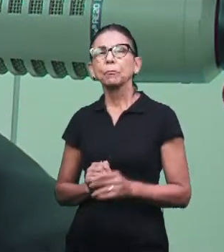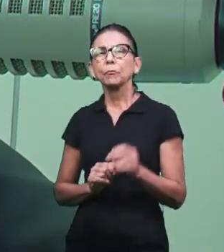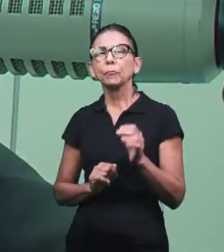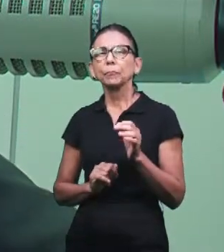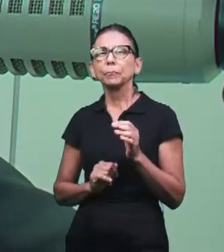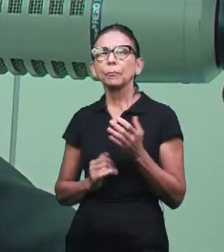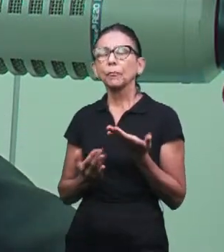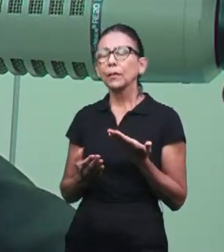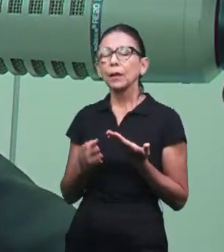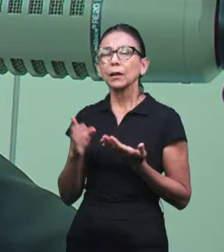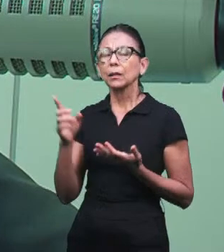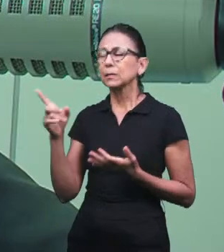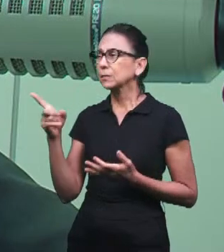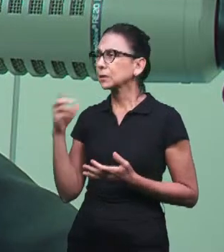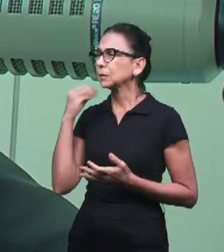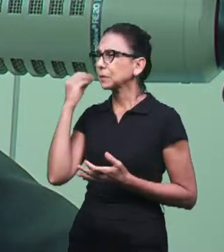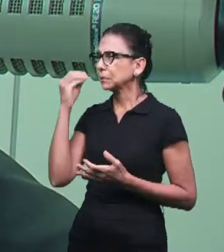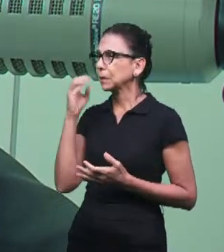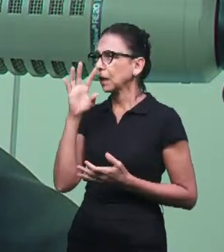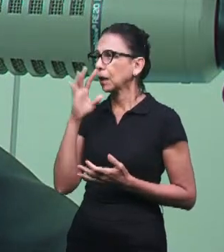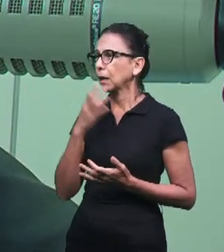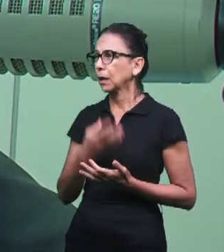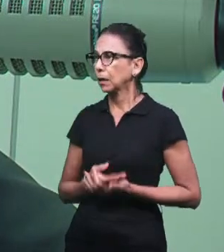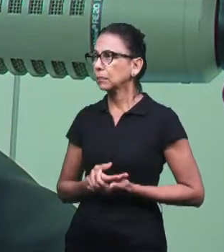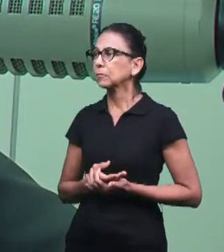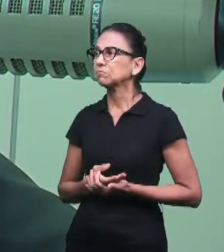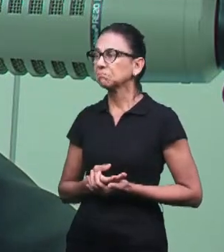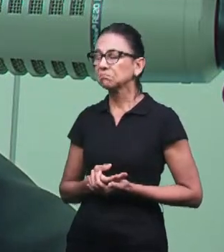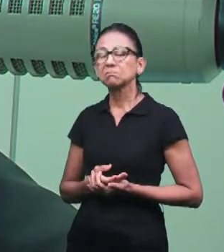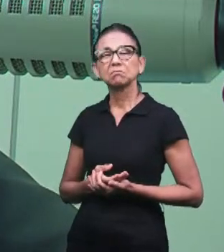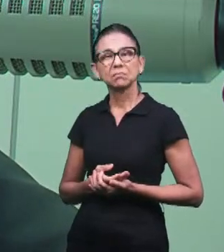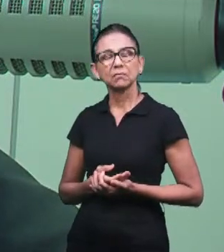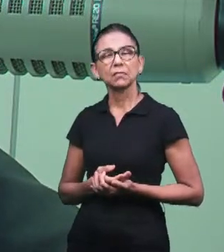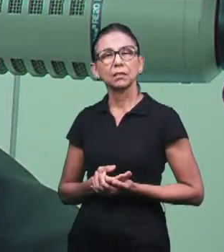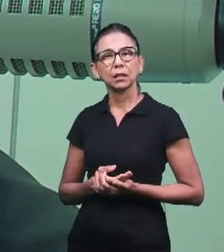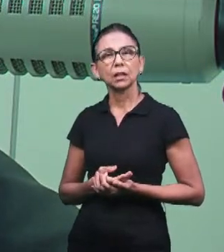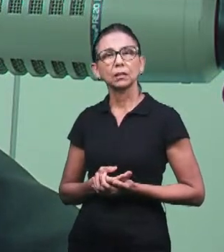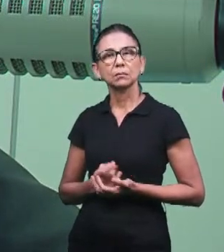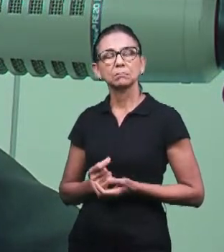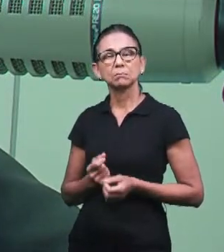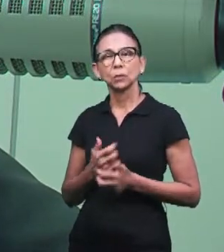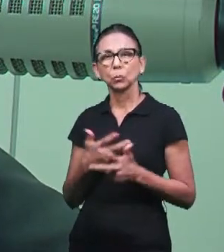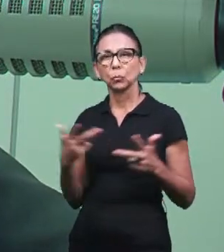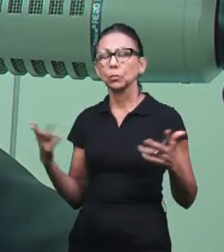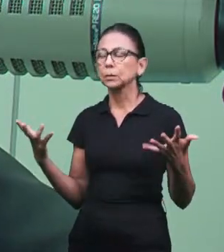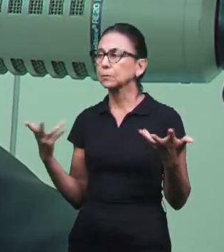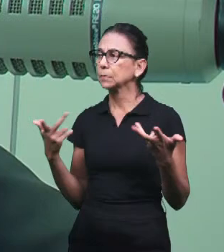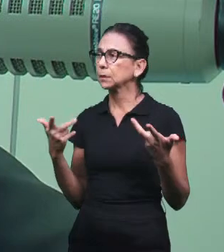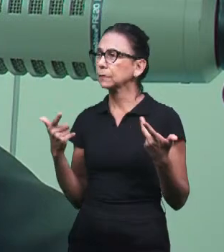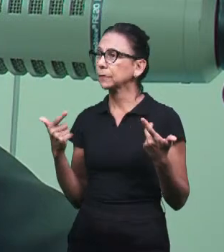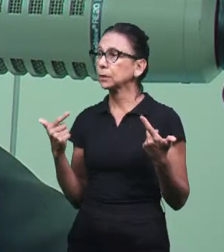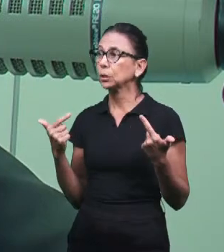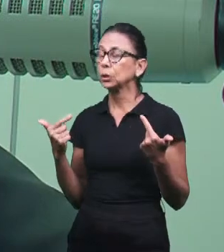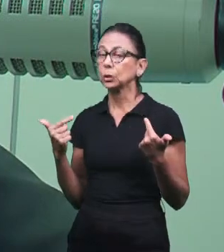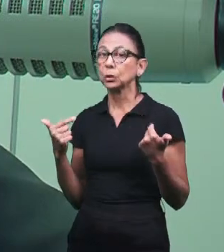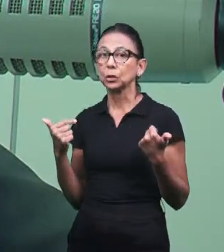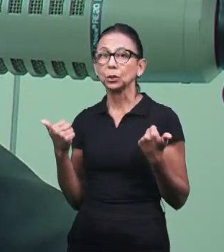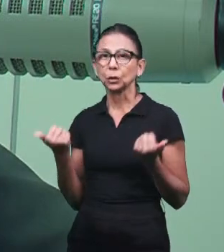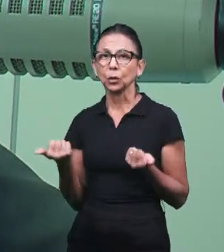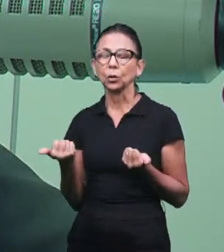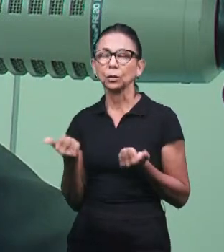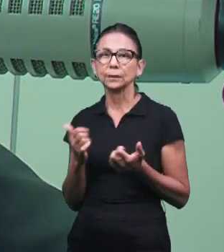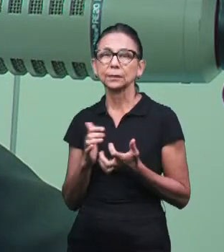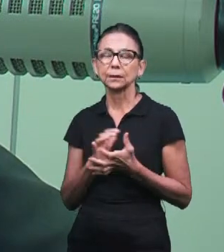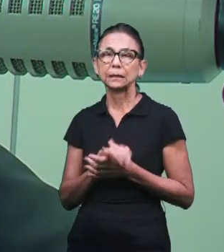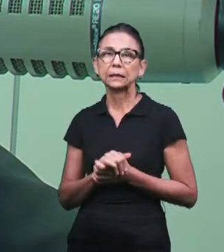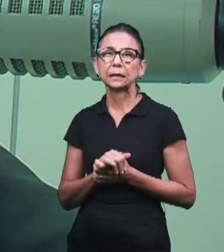tem uma experiência notável, é uma coisa maravilhosa e que brilhou os olhos dele quando a